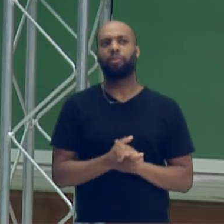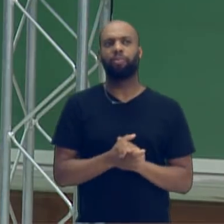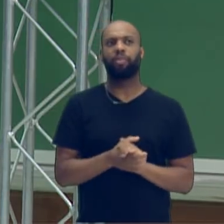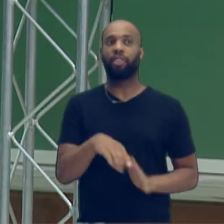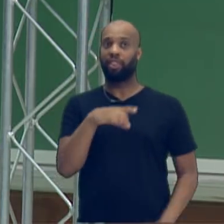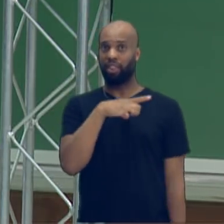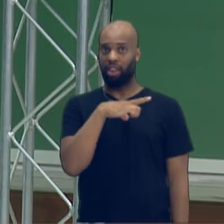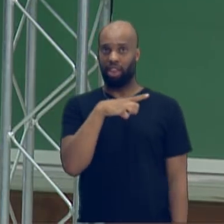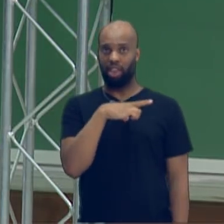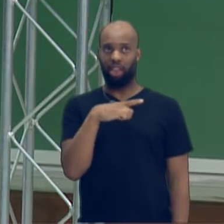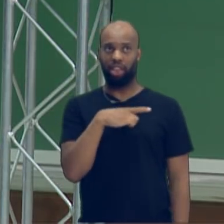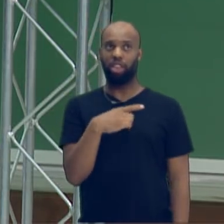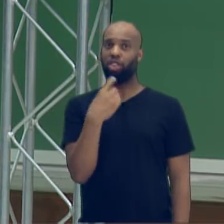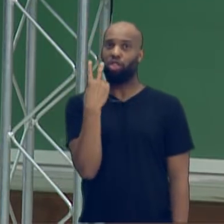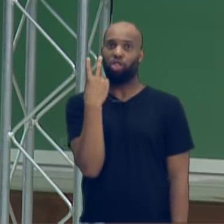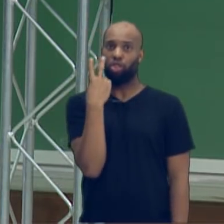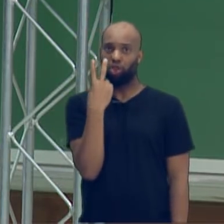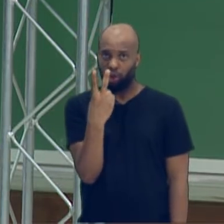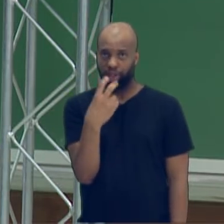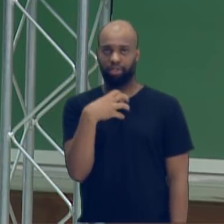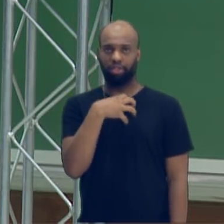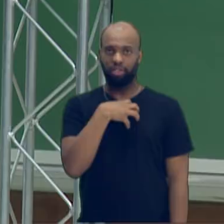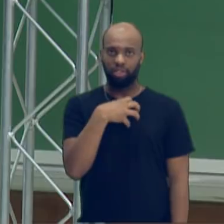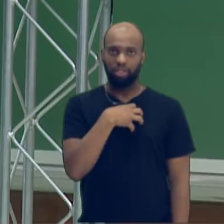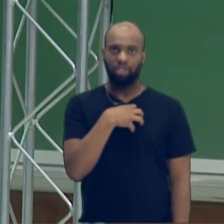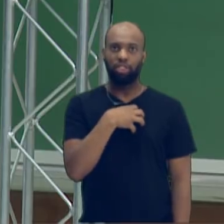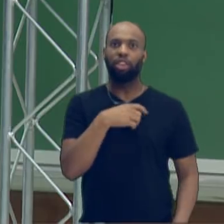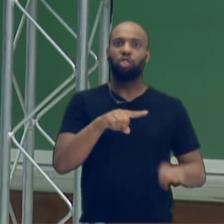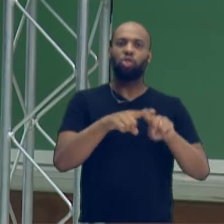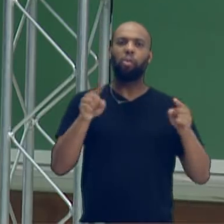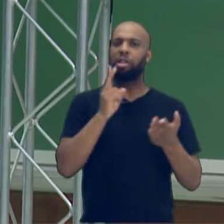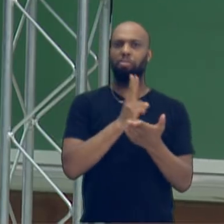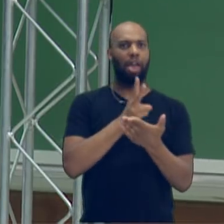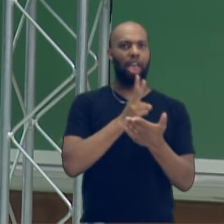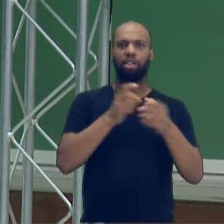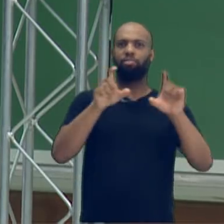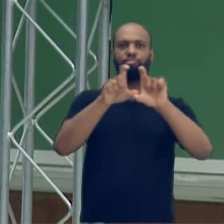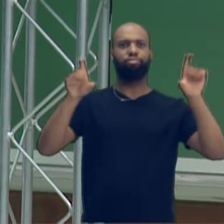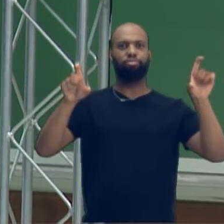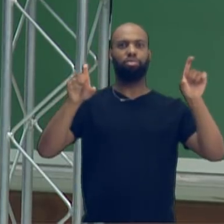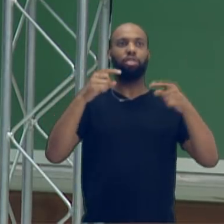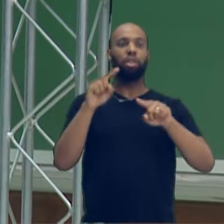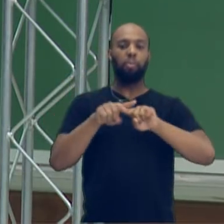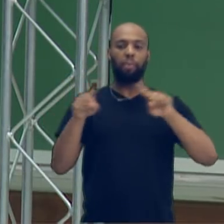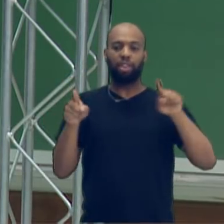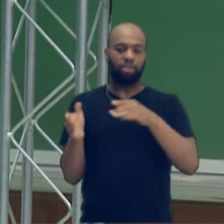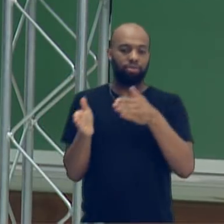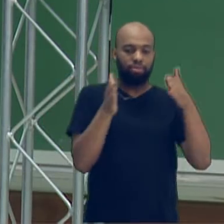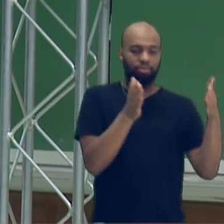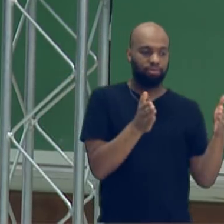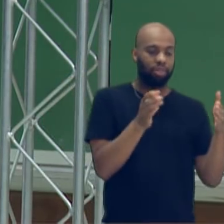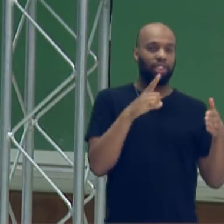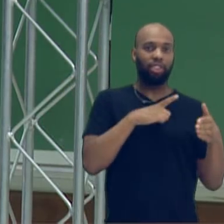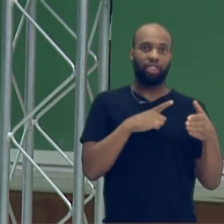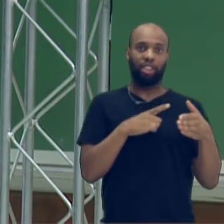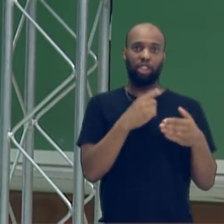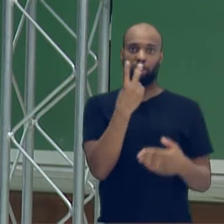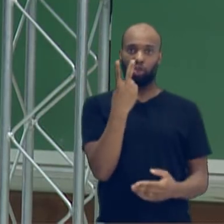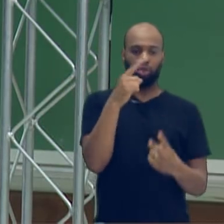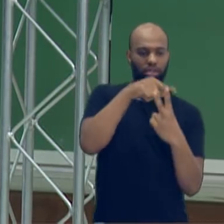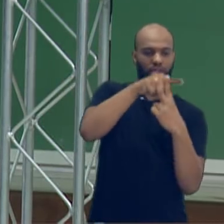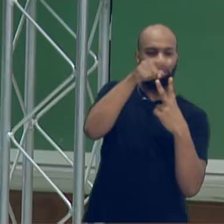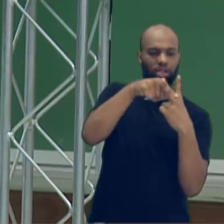Eu tenho duas versões da mesma expressão. Notem que em uma delas o 2 está